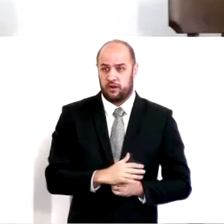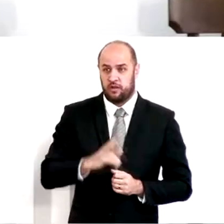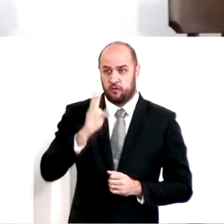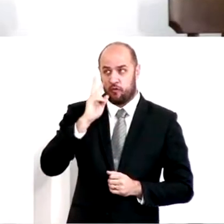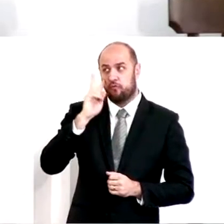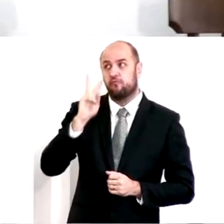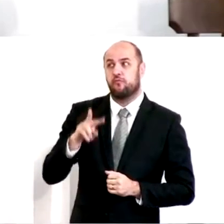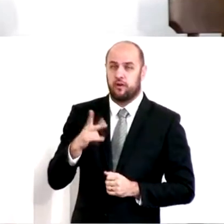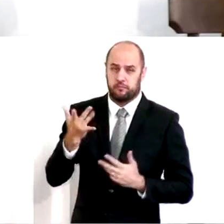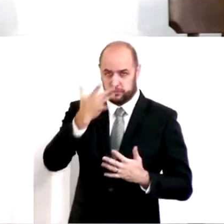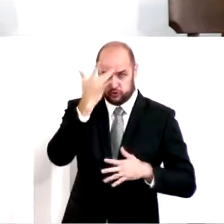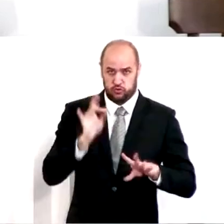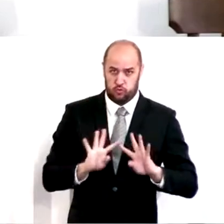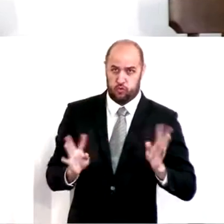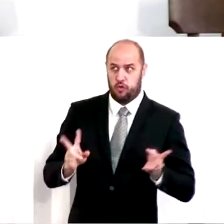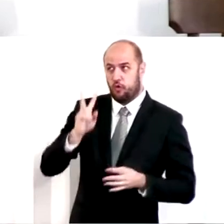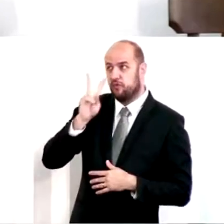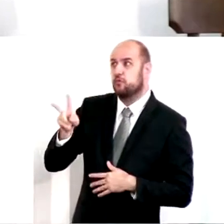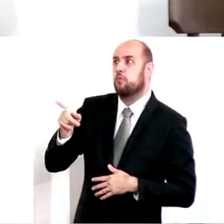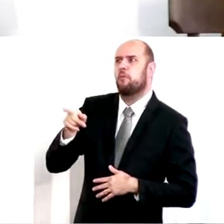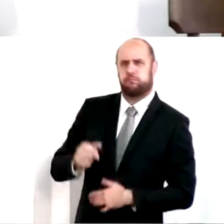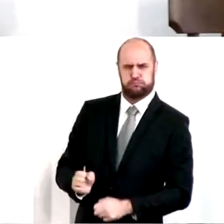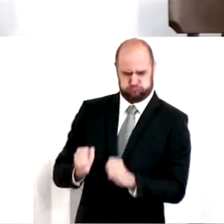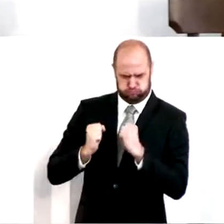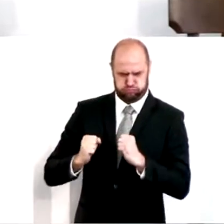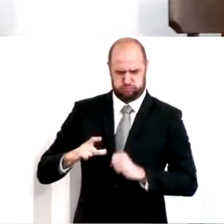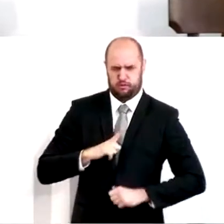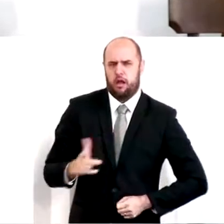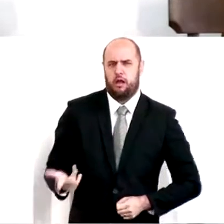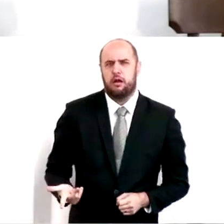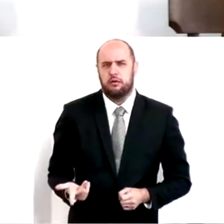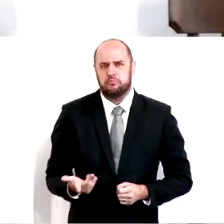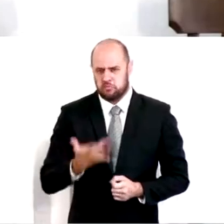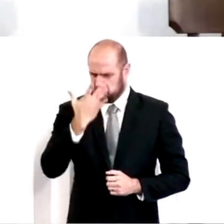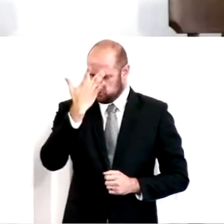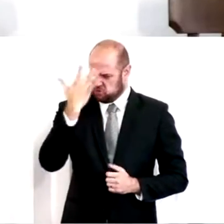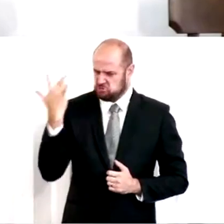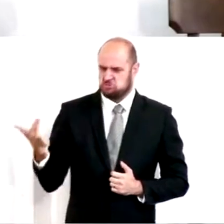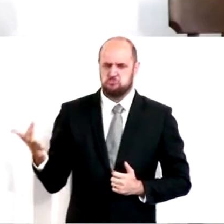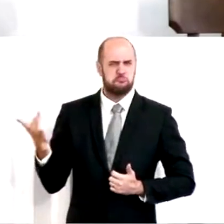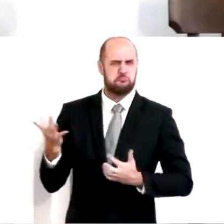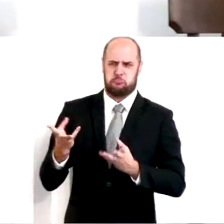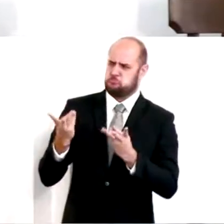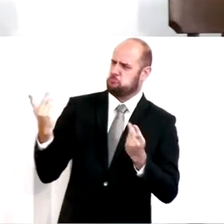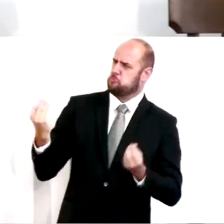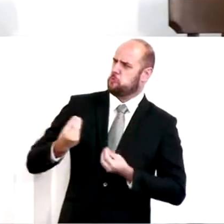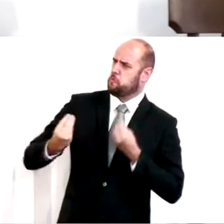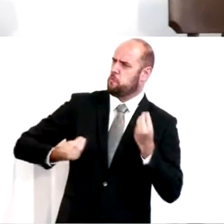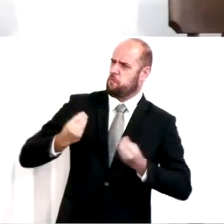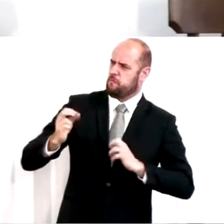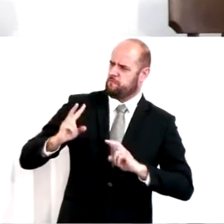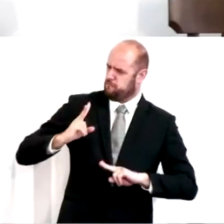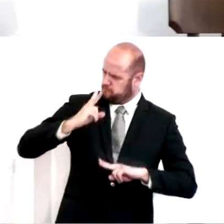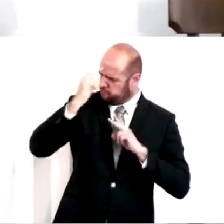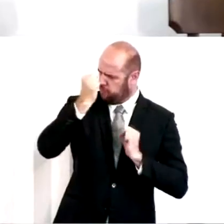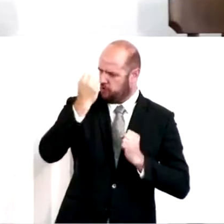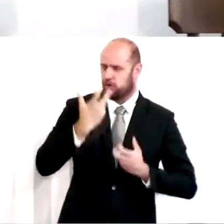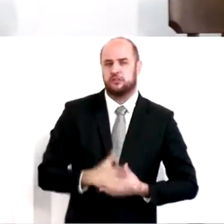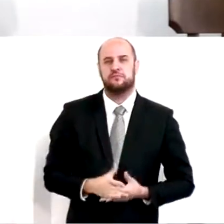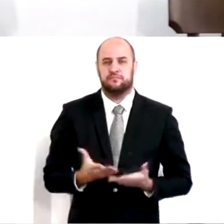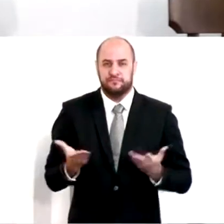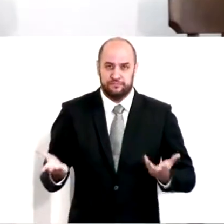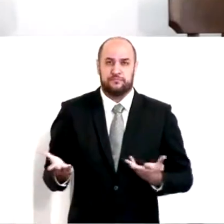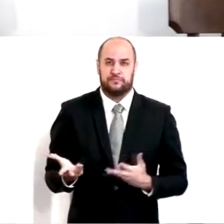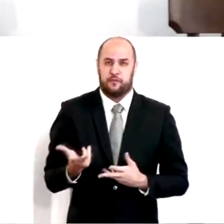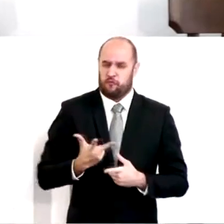isso? Que poder é esse? Que coisa inimaginável! Como ele está forte! Ele